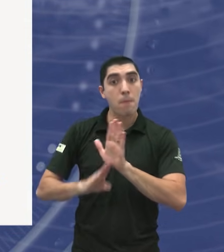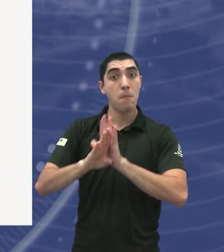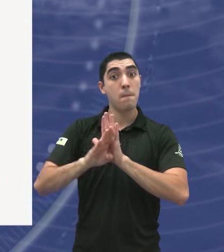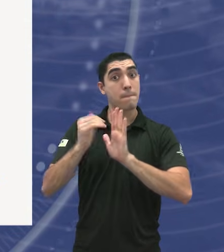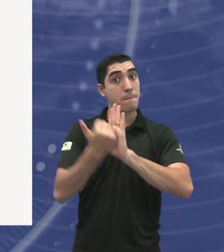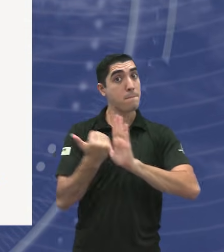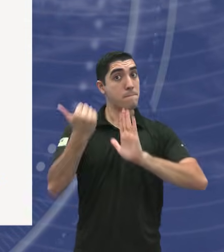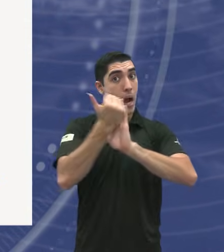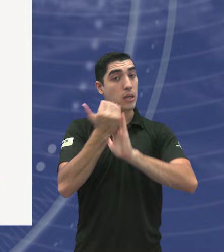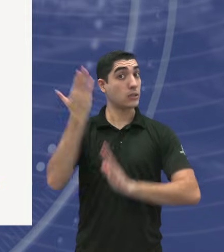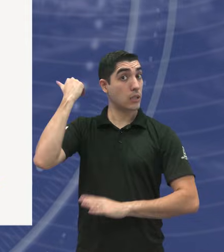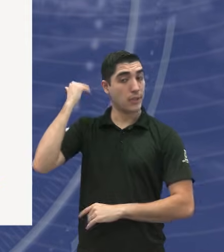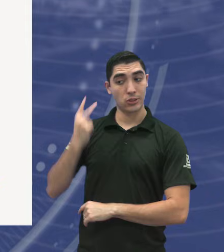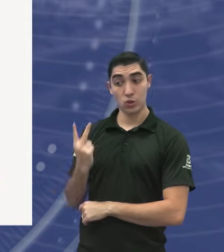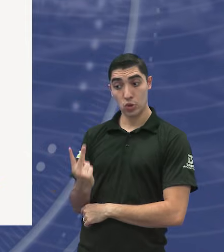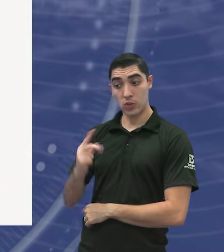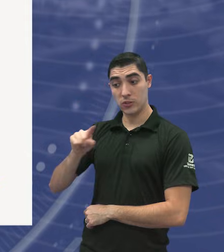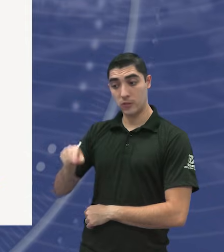pouco maior. Pulou de